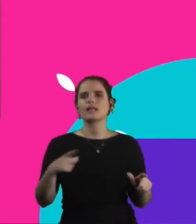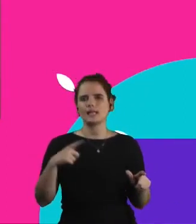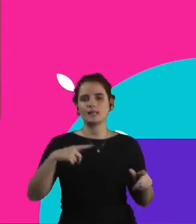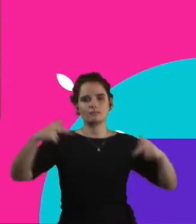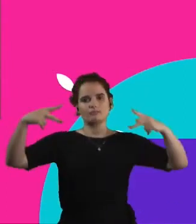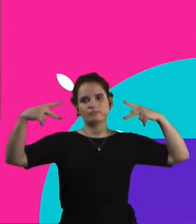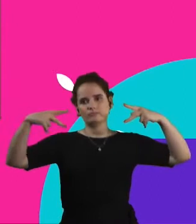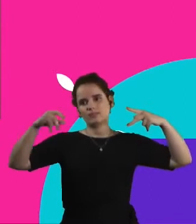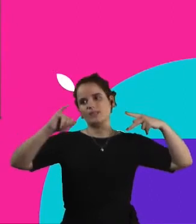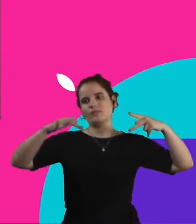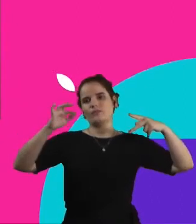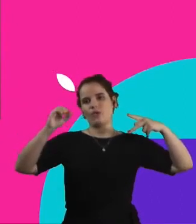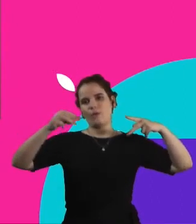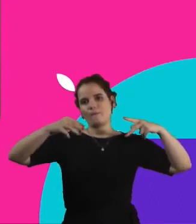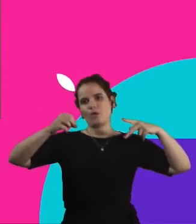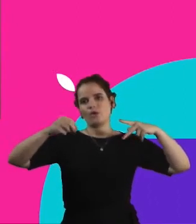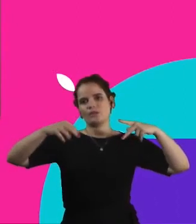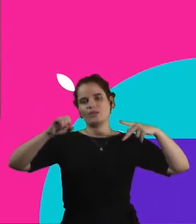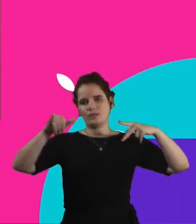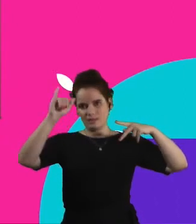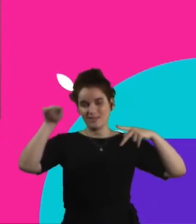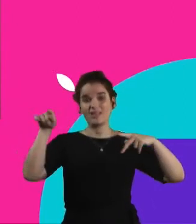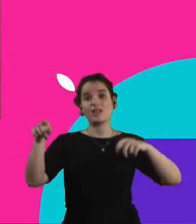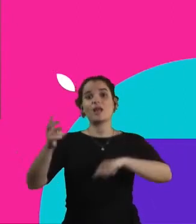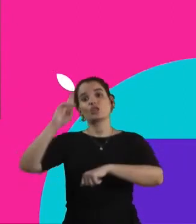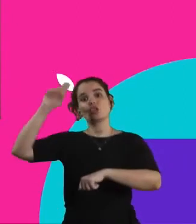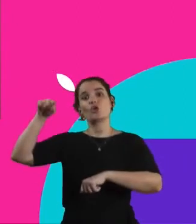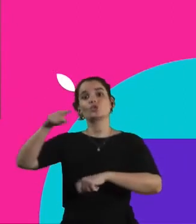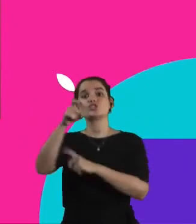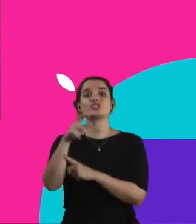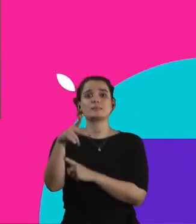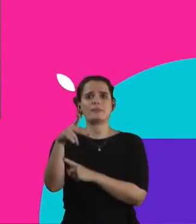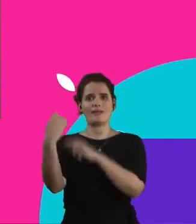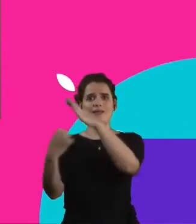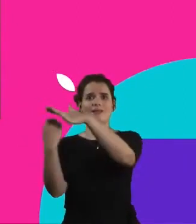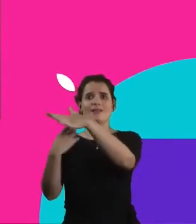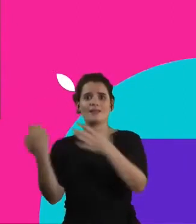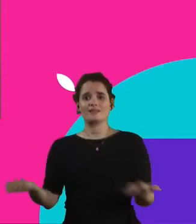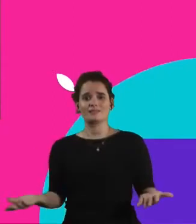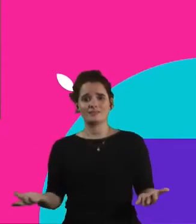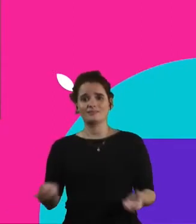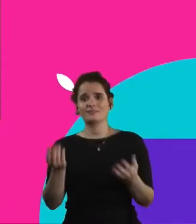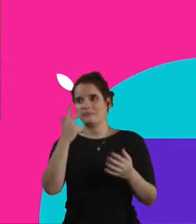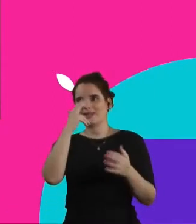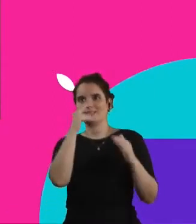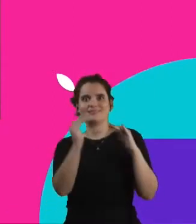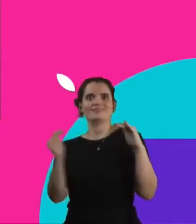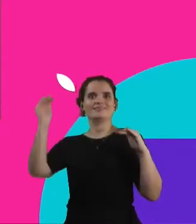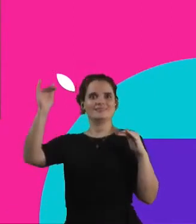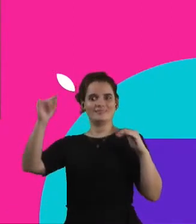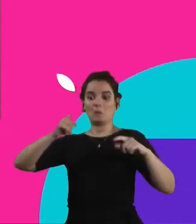é a XP. O portal Exame, o dono é o BTG. Então é o seguinte, eles estão fazendo,